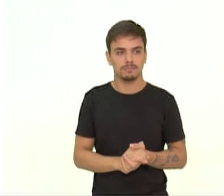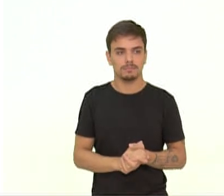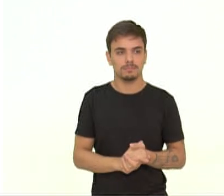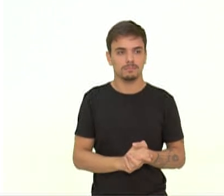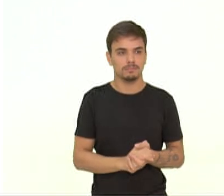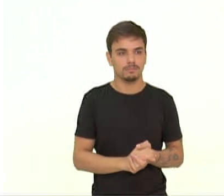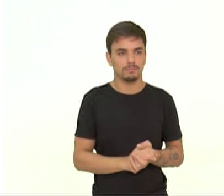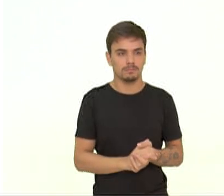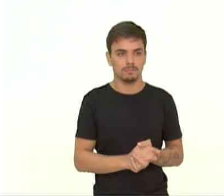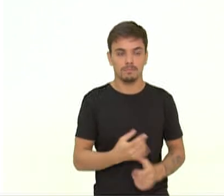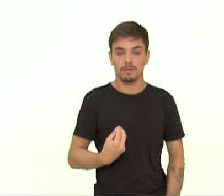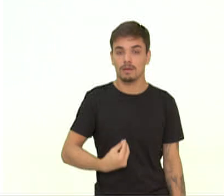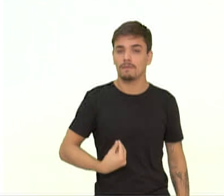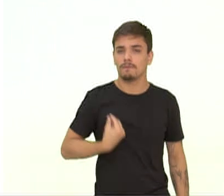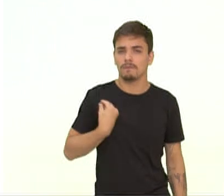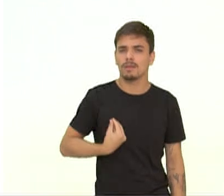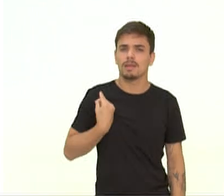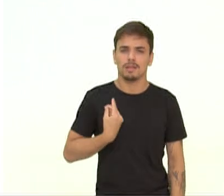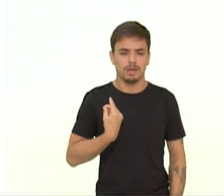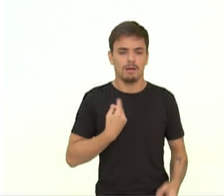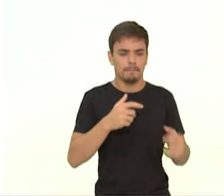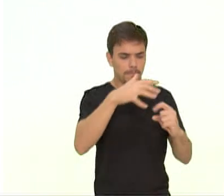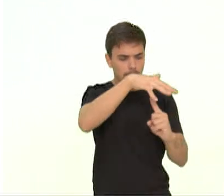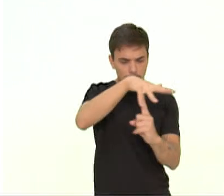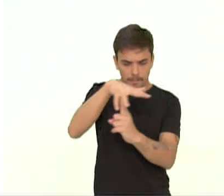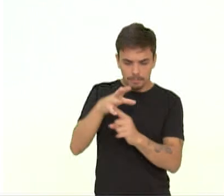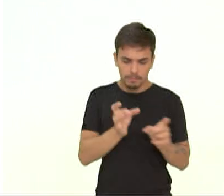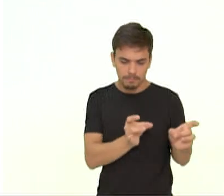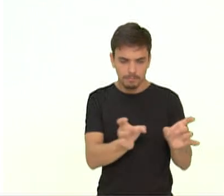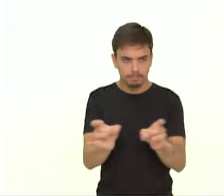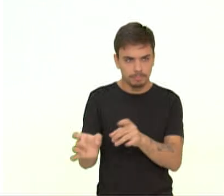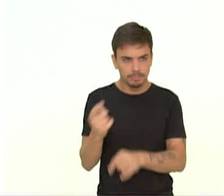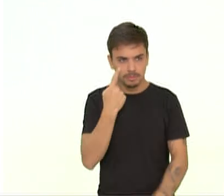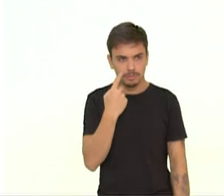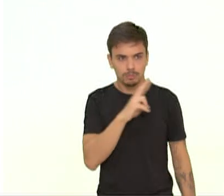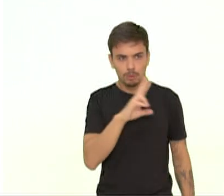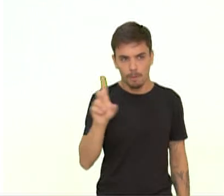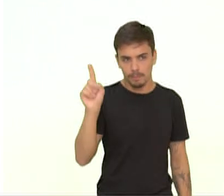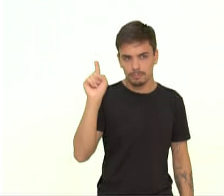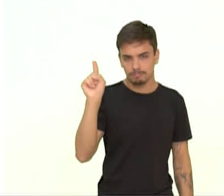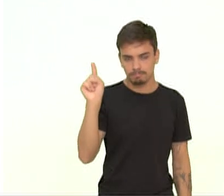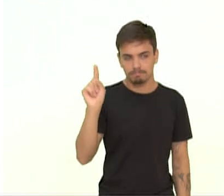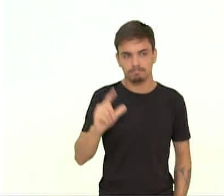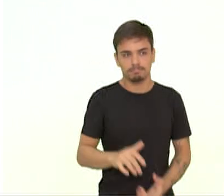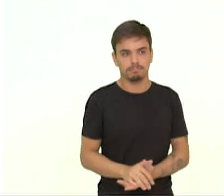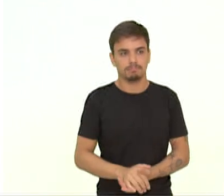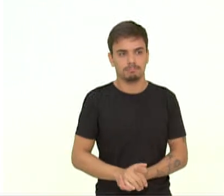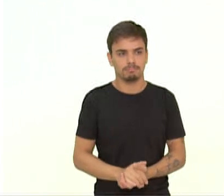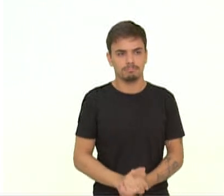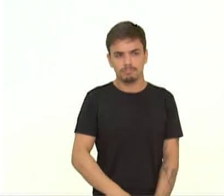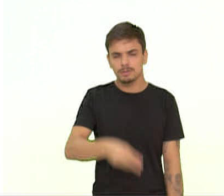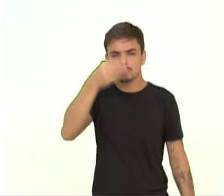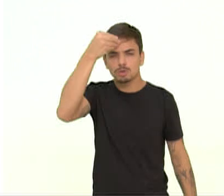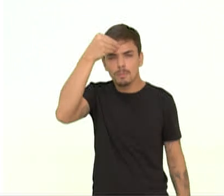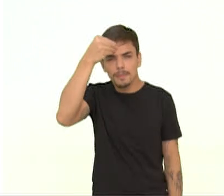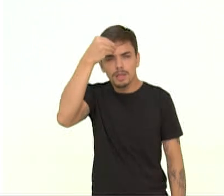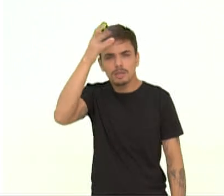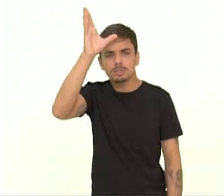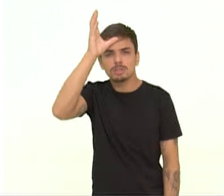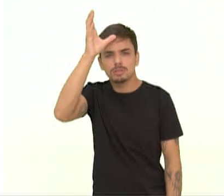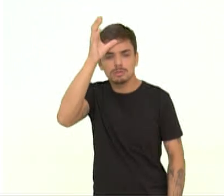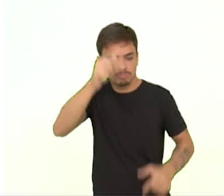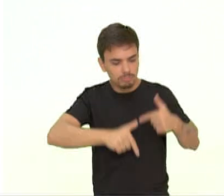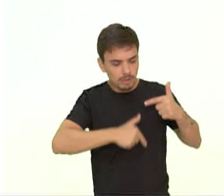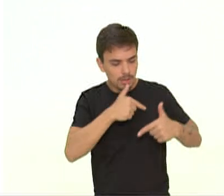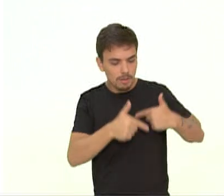ali, Vida de Camelô, Karen Bekovski e Tainá Nogueira. Sobrinho e tio